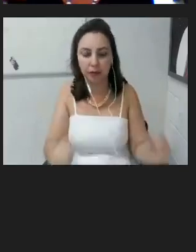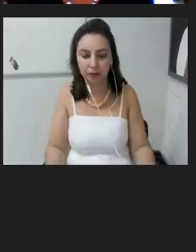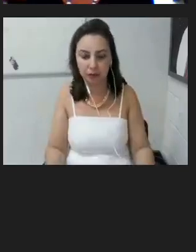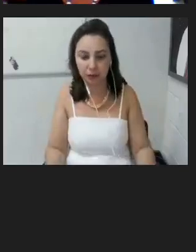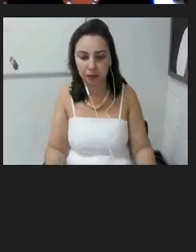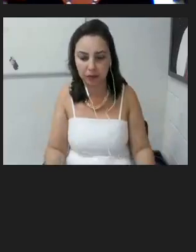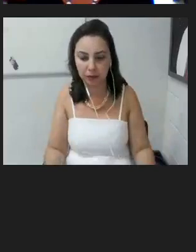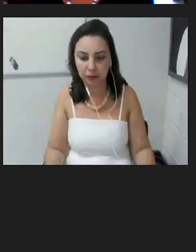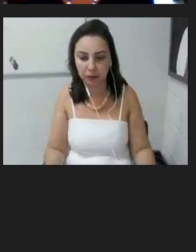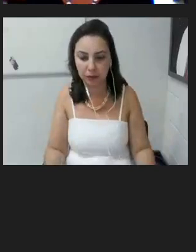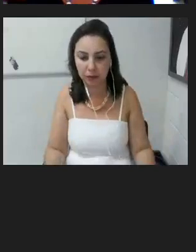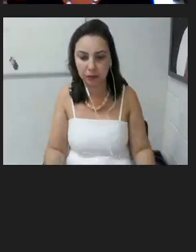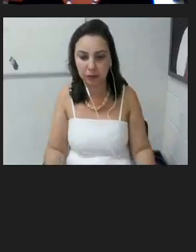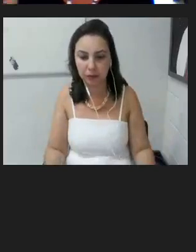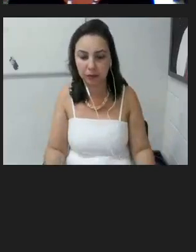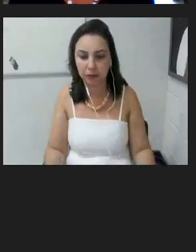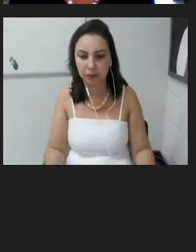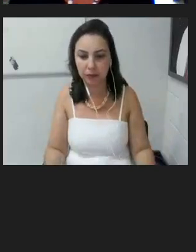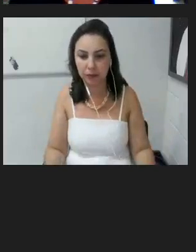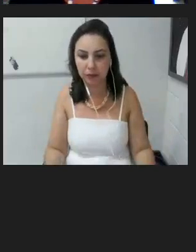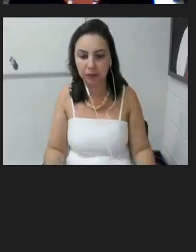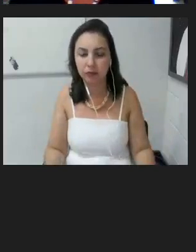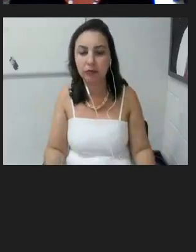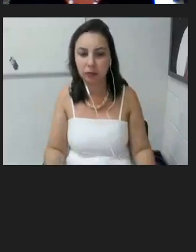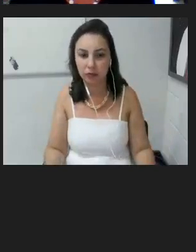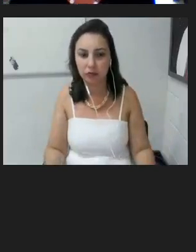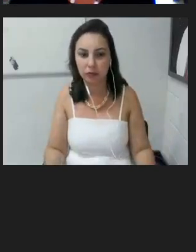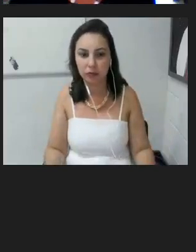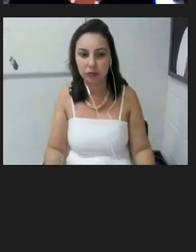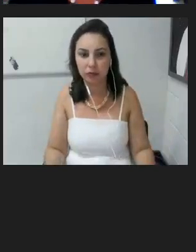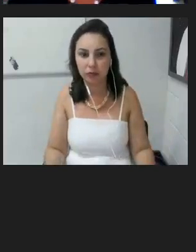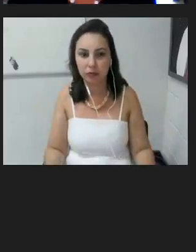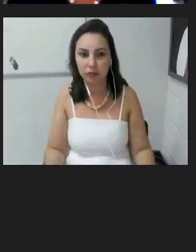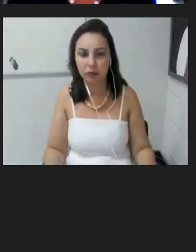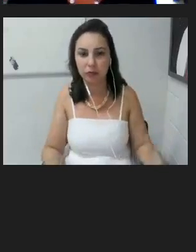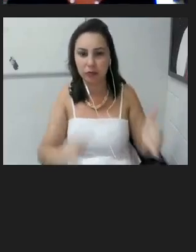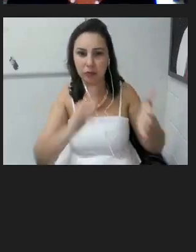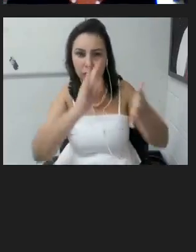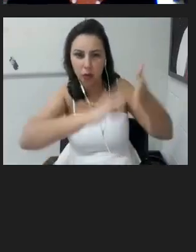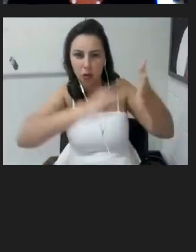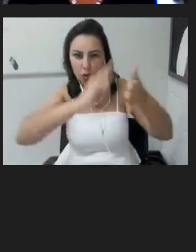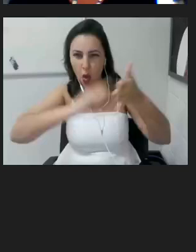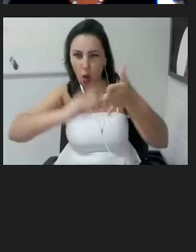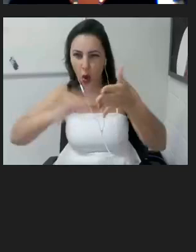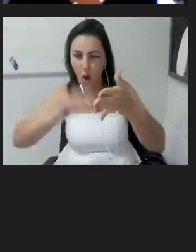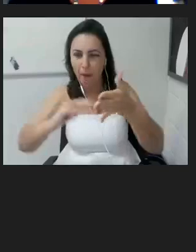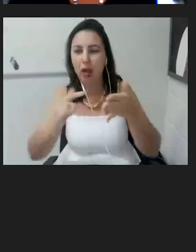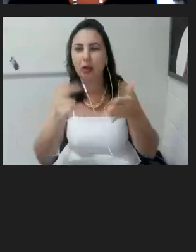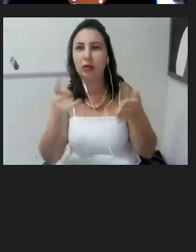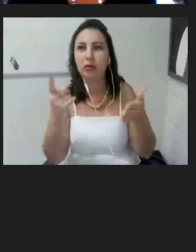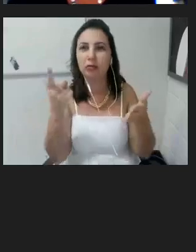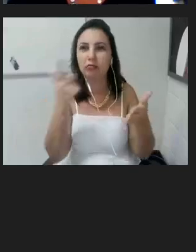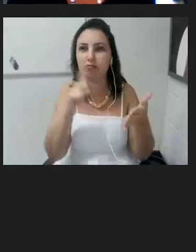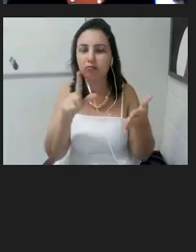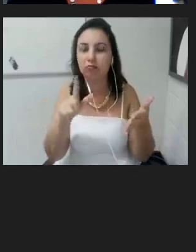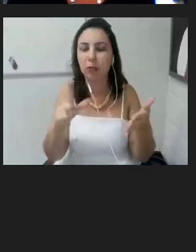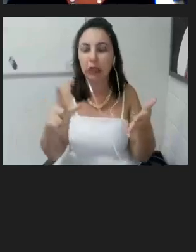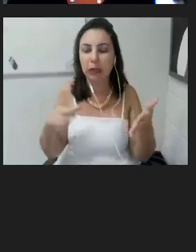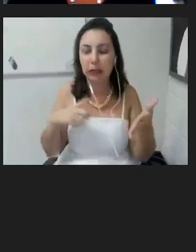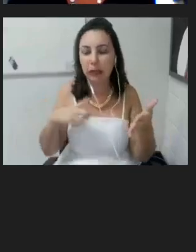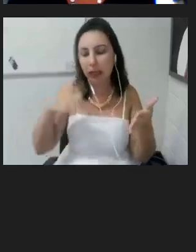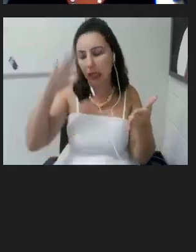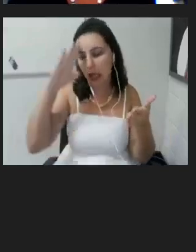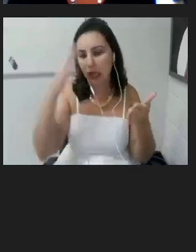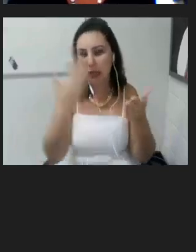Vou ler para você. Apesar das disposições documentais, ainda persiste a crença de que, de fato, a